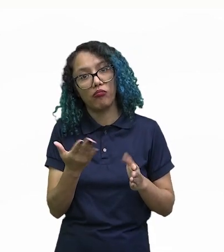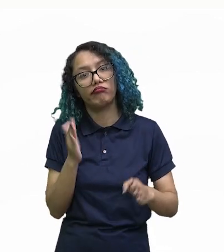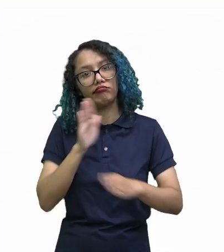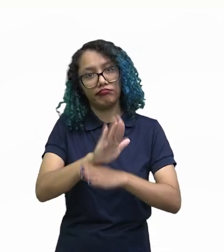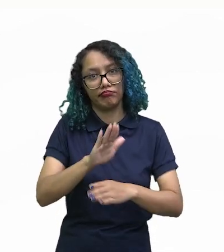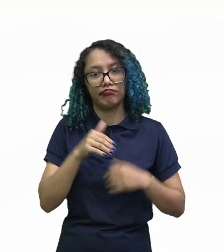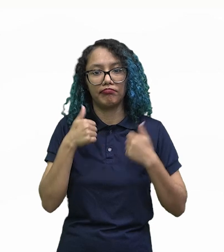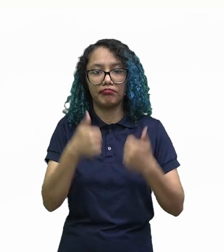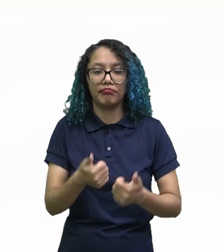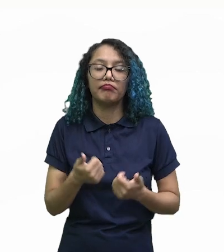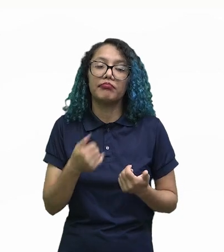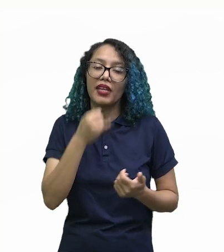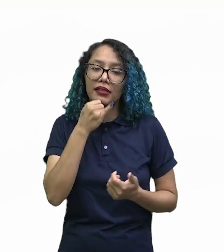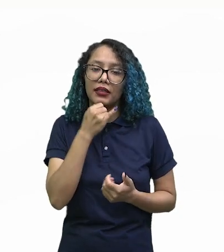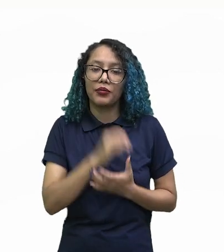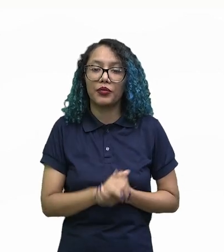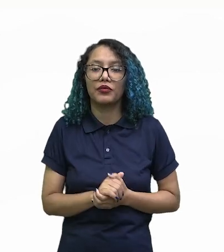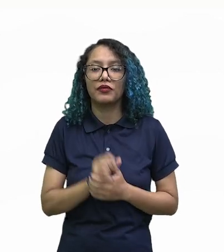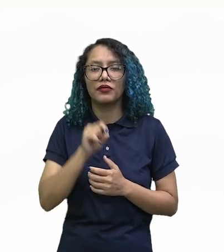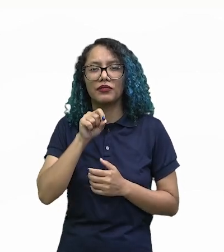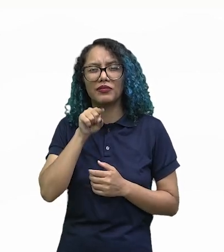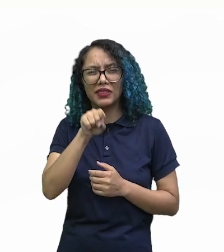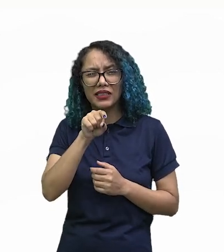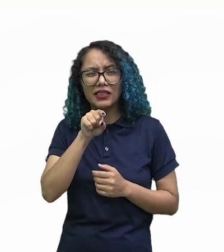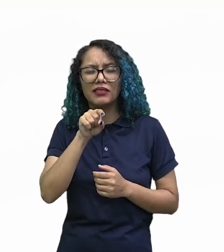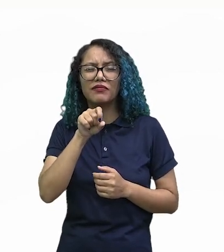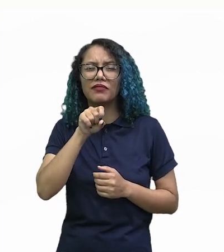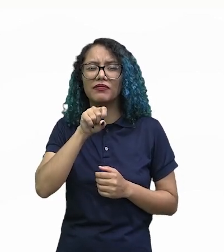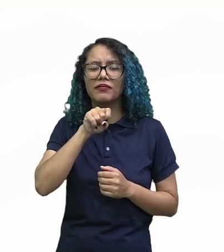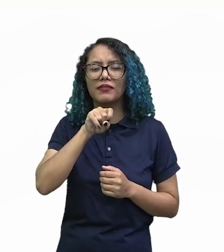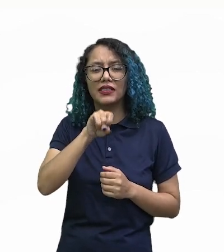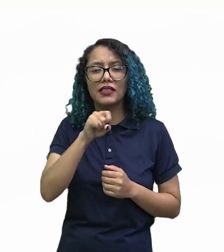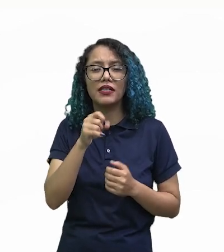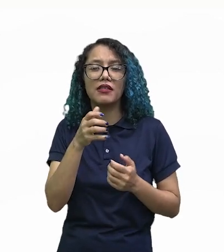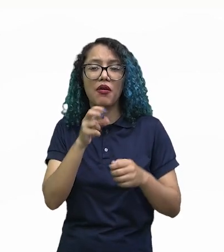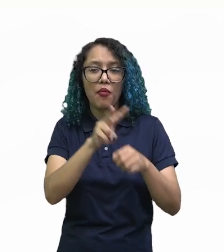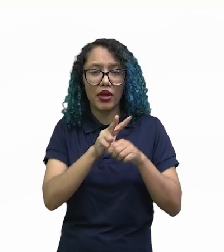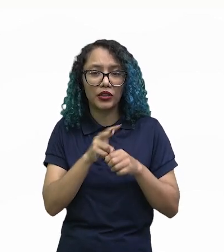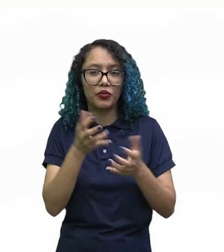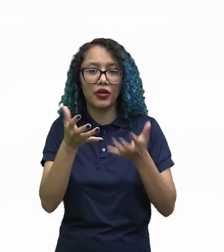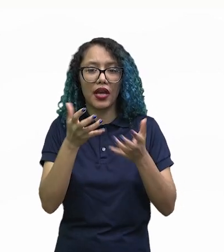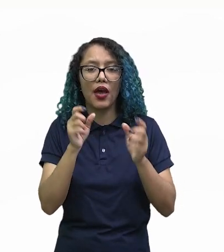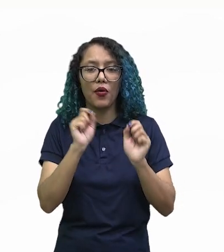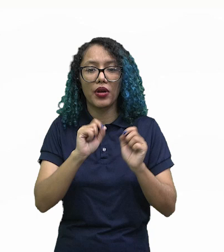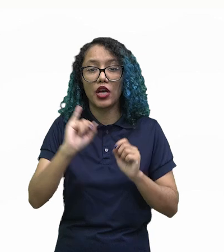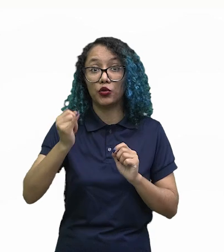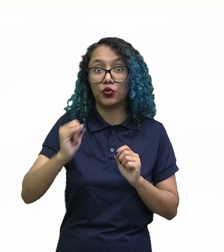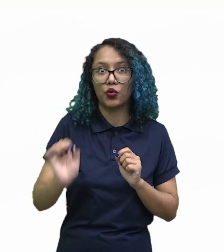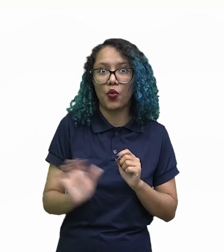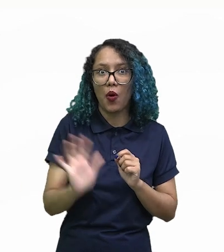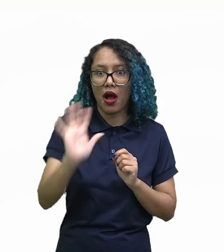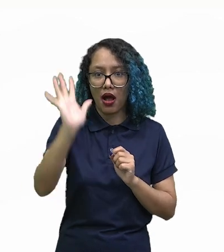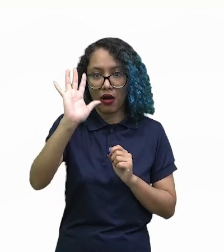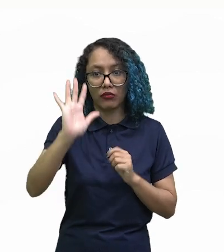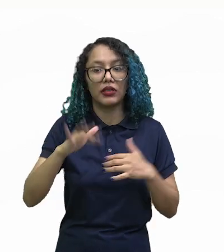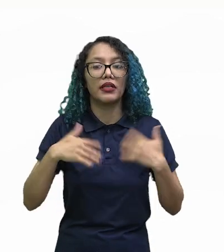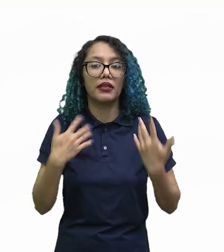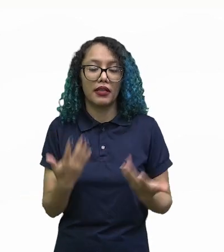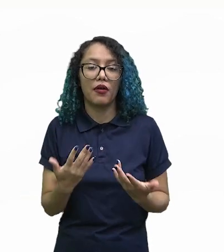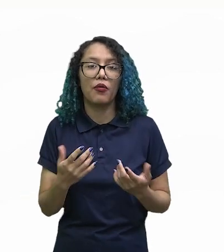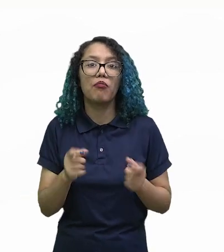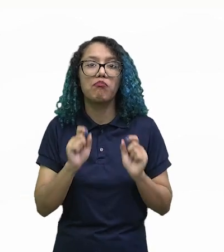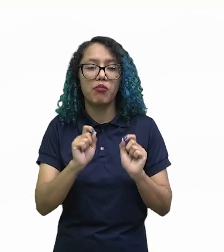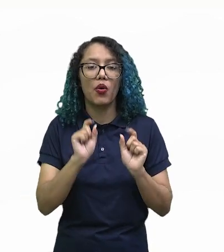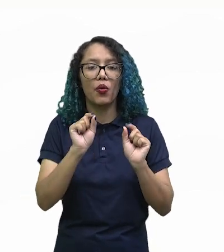aqui um exemplo. Se você está negociando um empréstimo e sabe que a taxa de juros proposta é alta, você pode argumentar